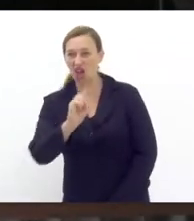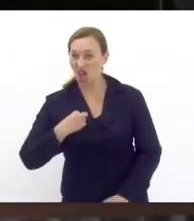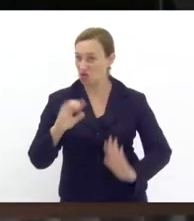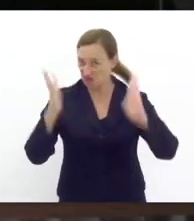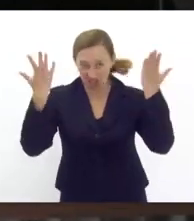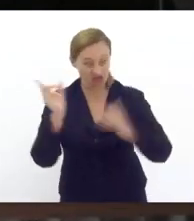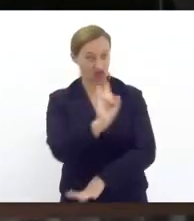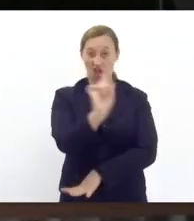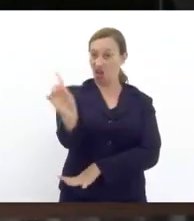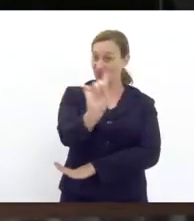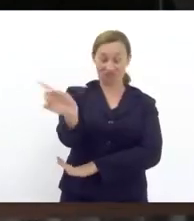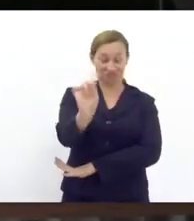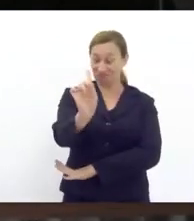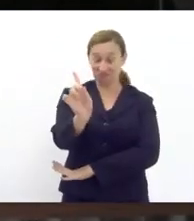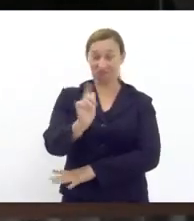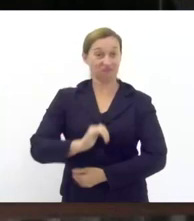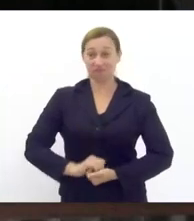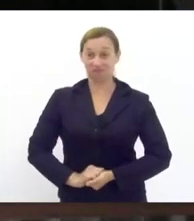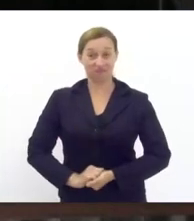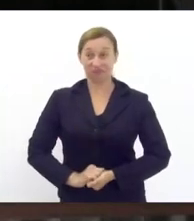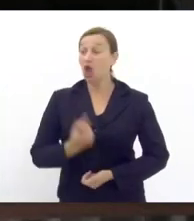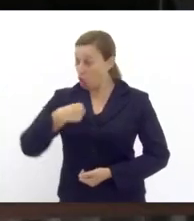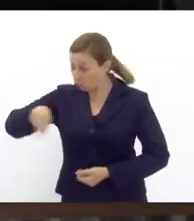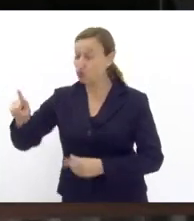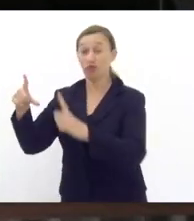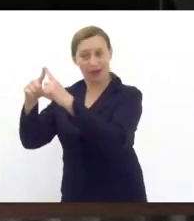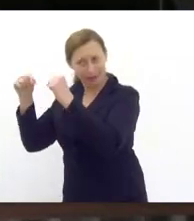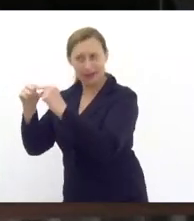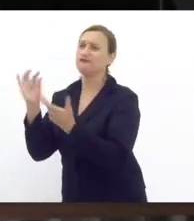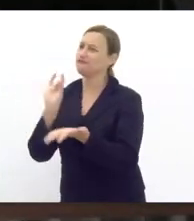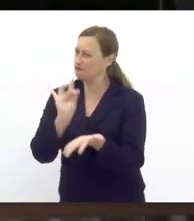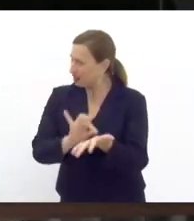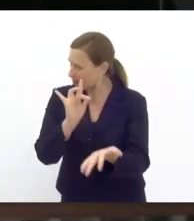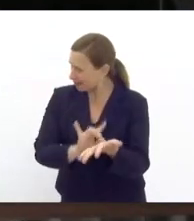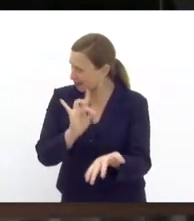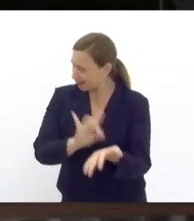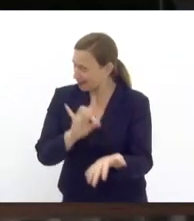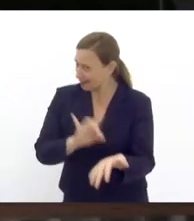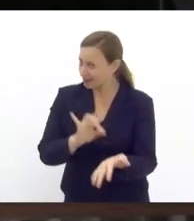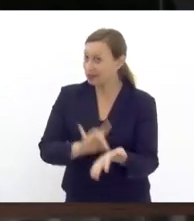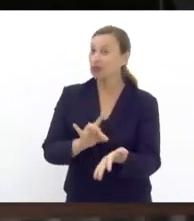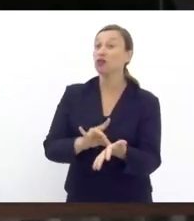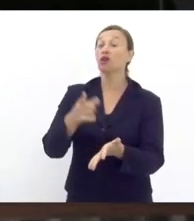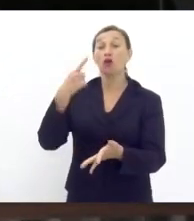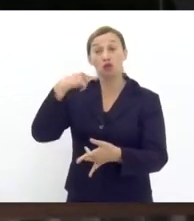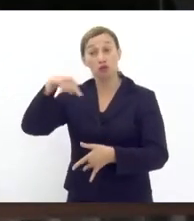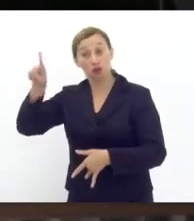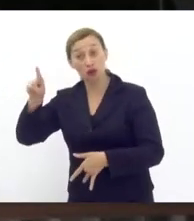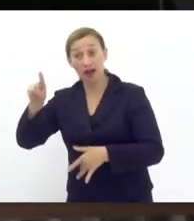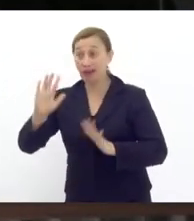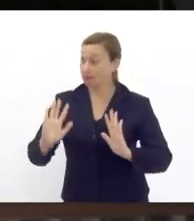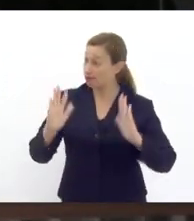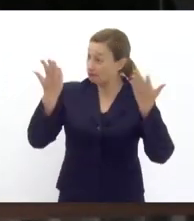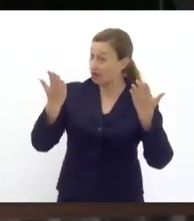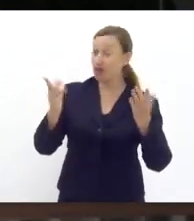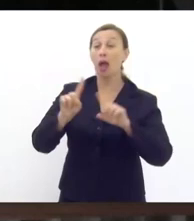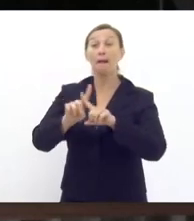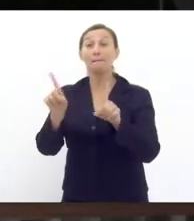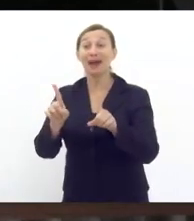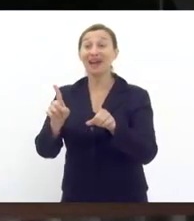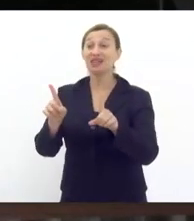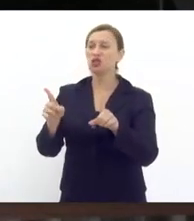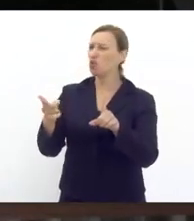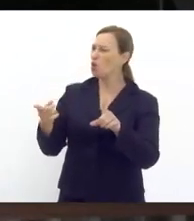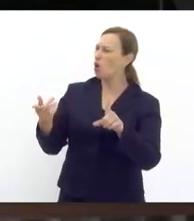festas. Eu estava em Brasília realmente, participei da sessão online no período que estava. Agora o colega tem que